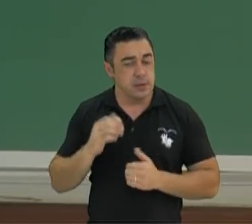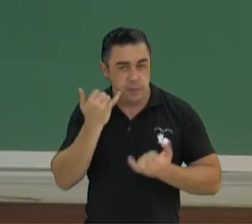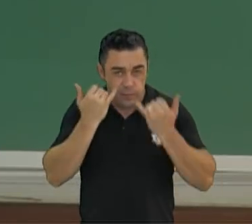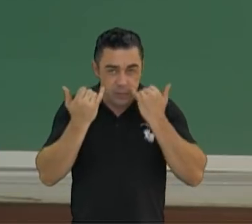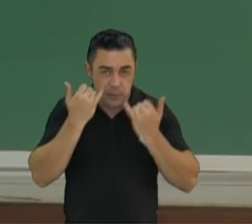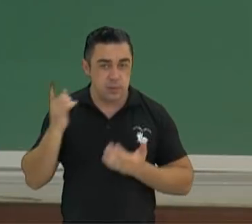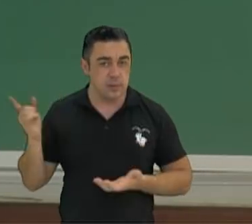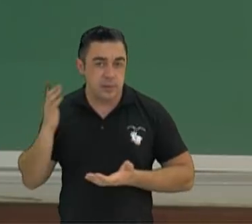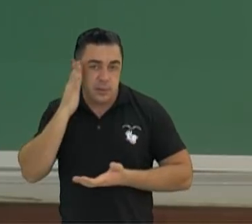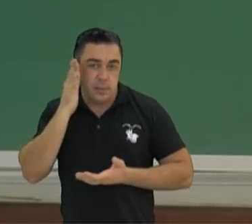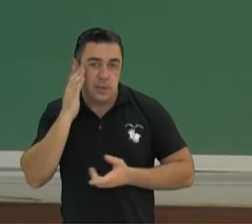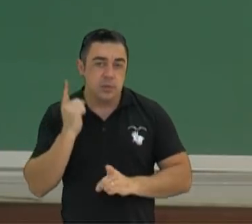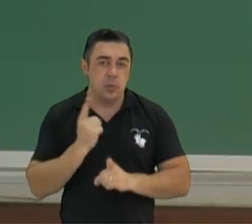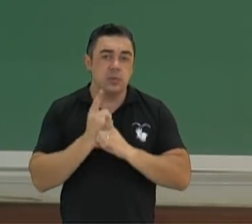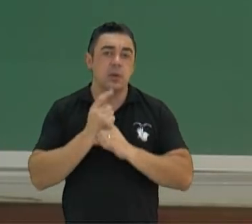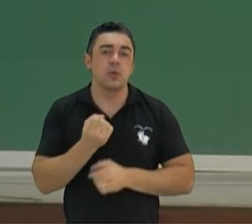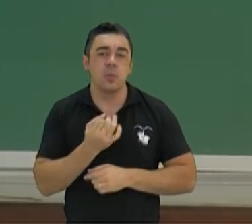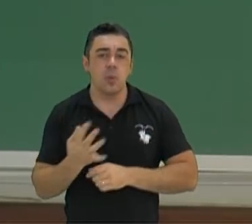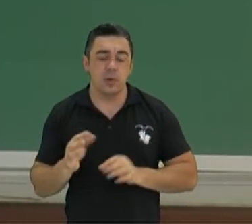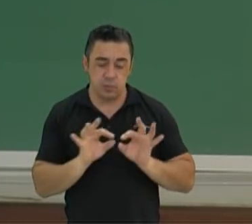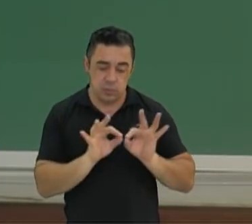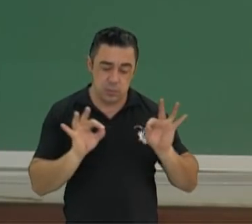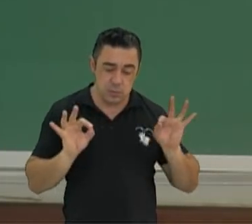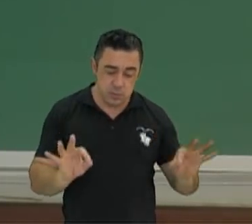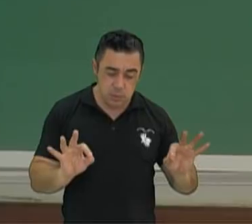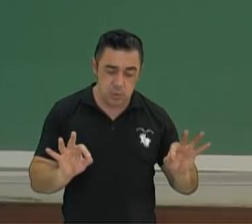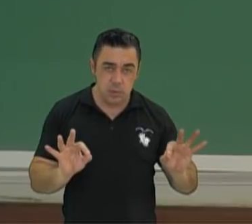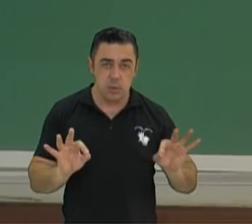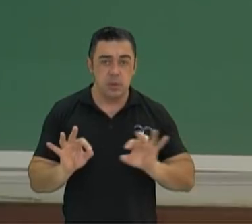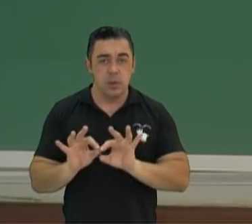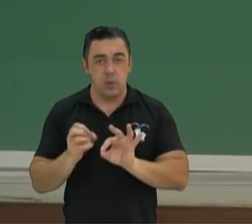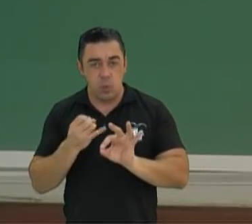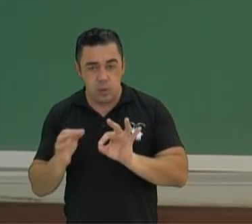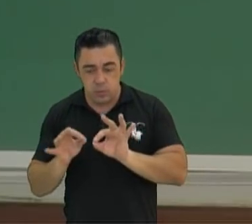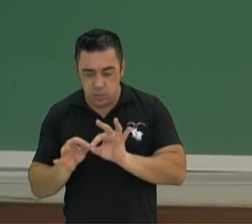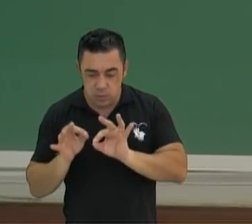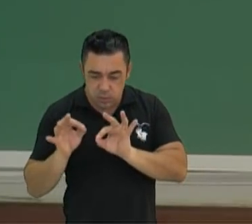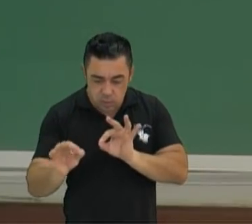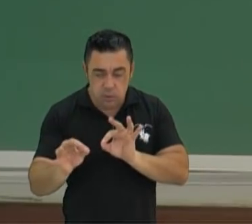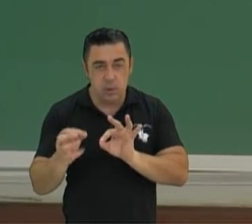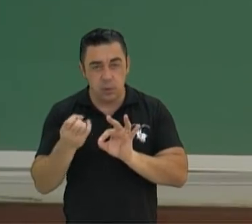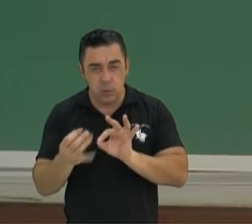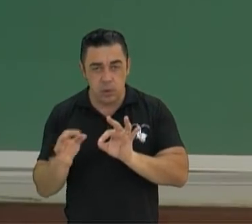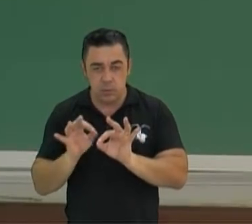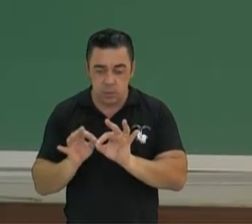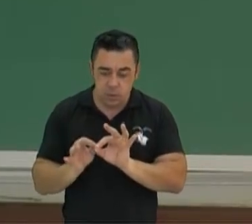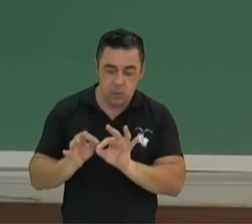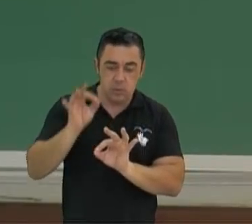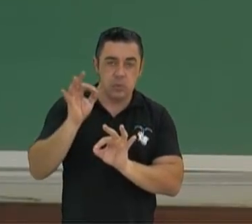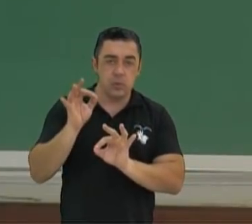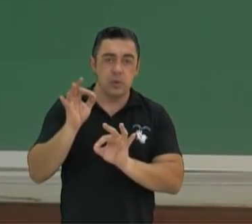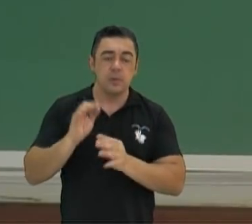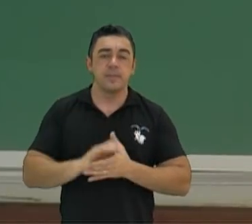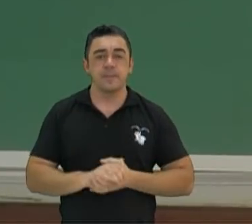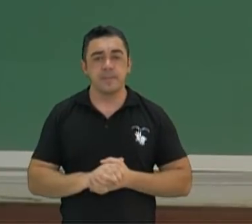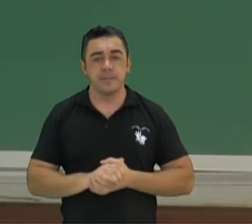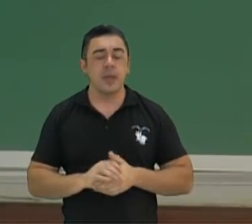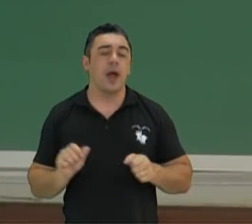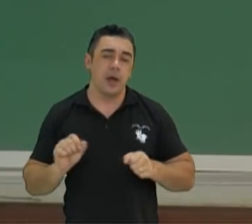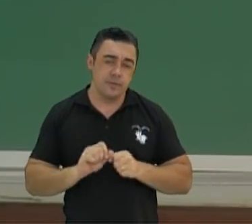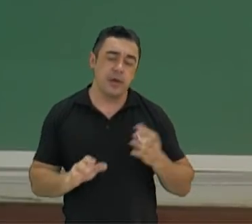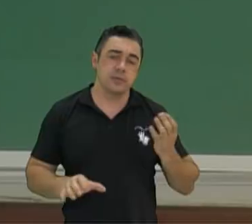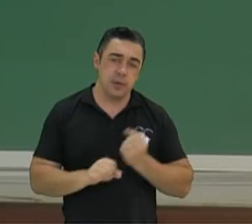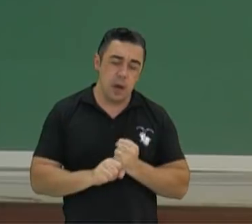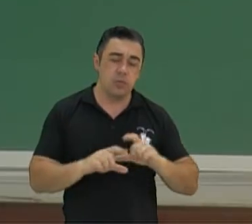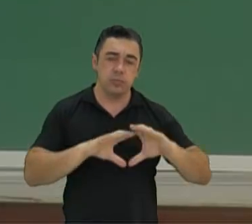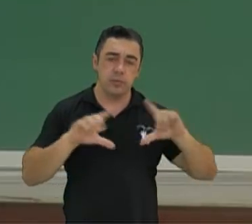informação, você tem que descobrir quantos centímetros eu tenho na base, quantos eu tenho na largura e quantos eu tenho na altura, para poder jogar